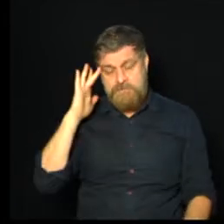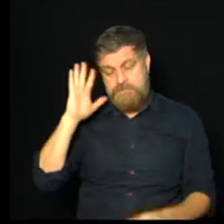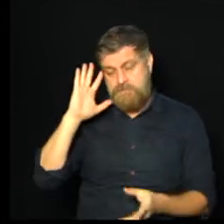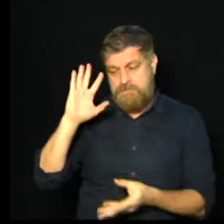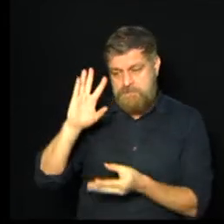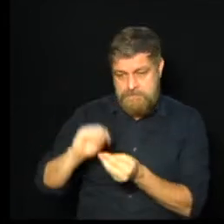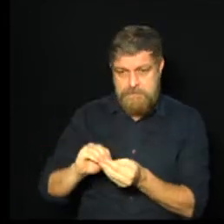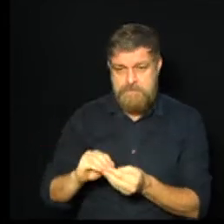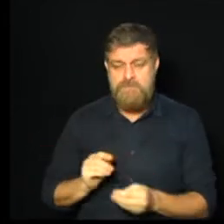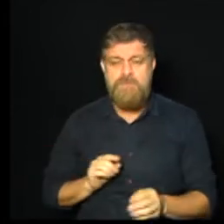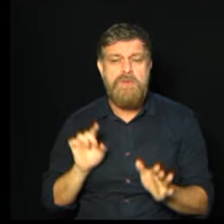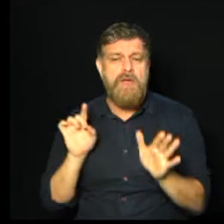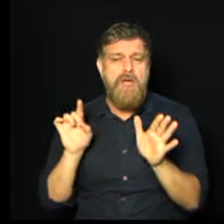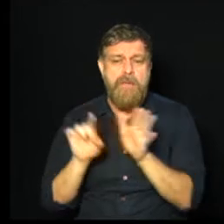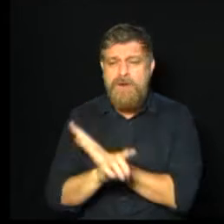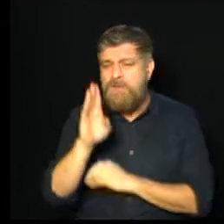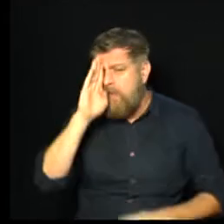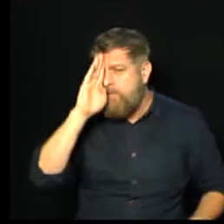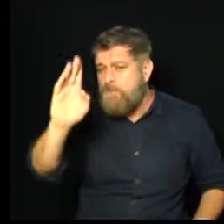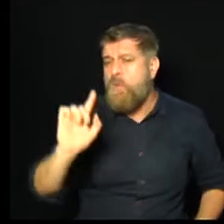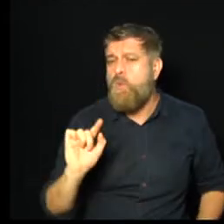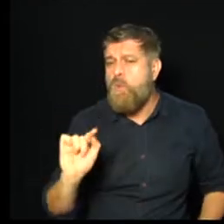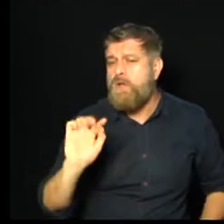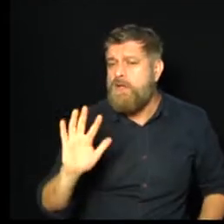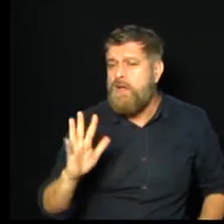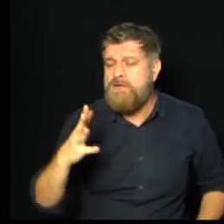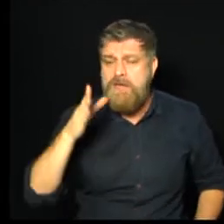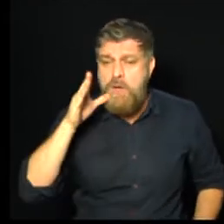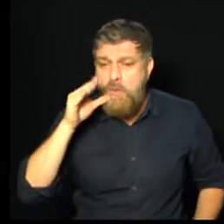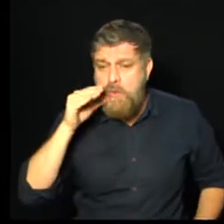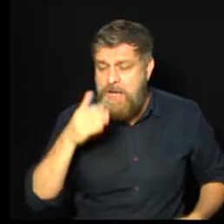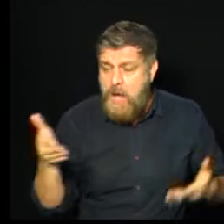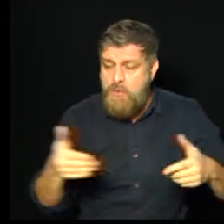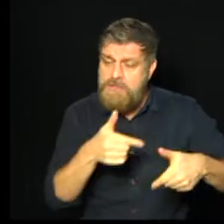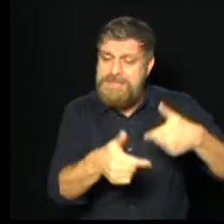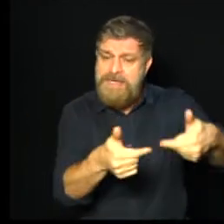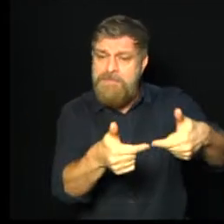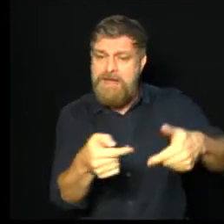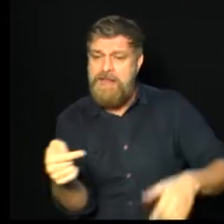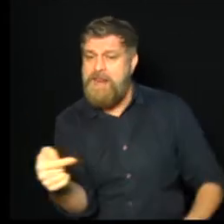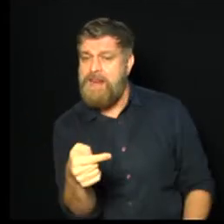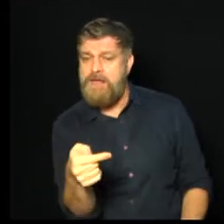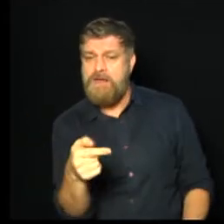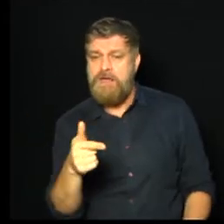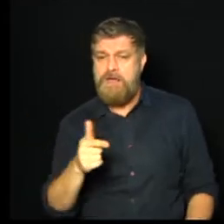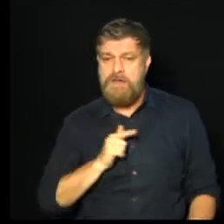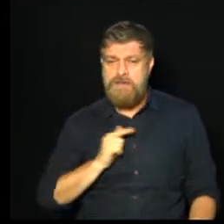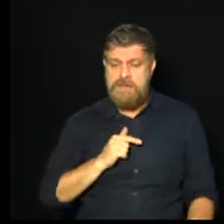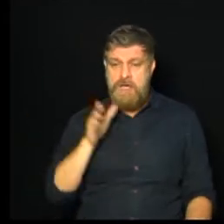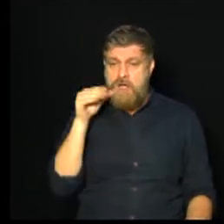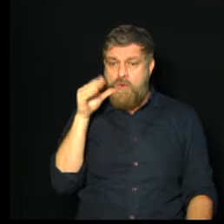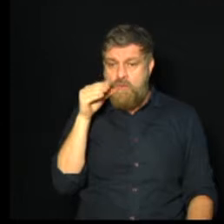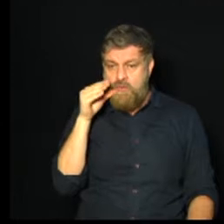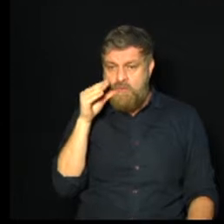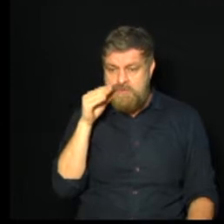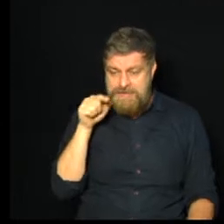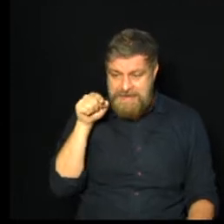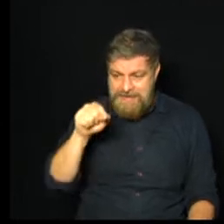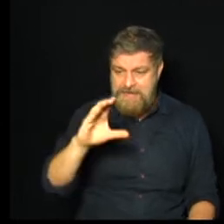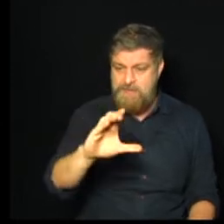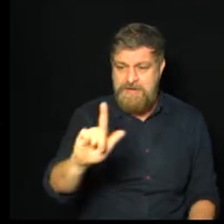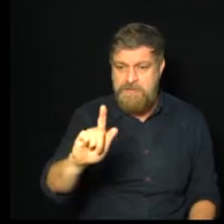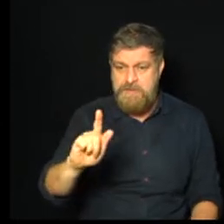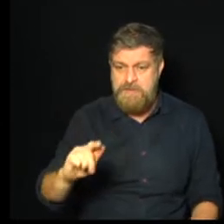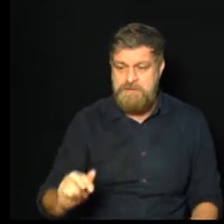A grande pergunta é o que acontece com os funcionários que hoje estão lá. Então, além desse ganho de funcionário para o Campo Grande, o